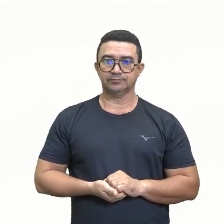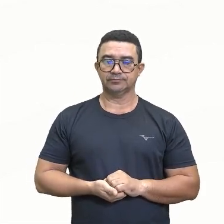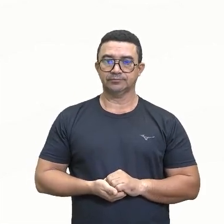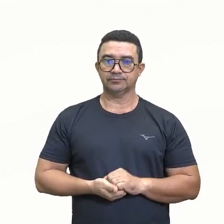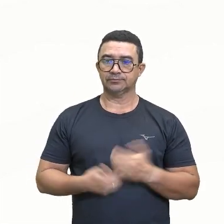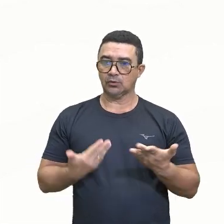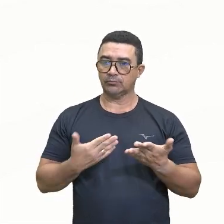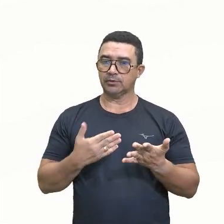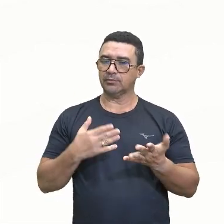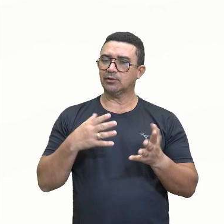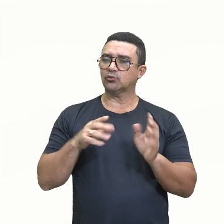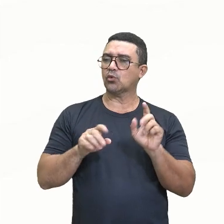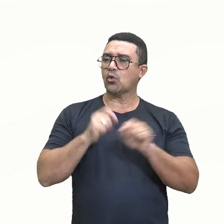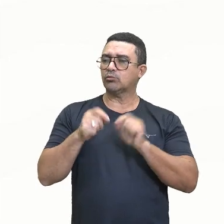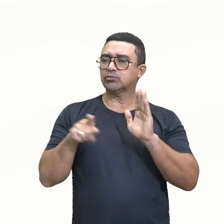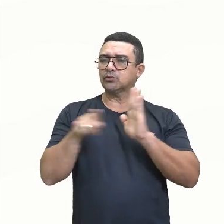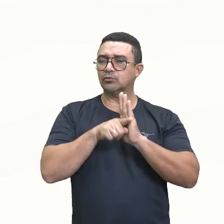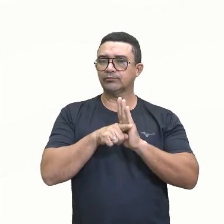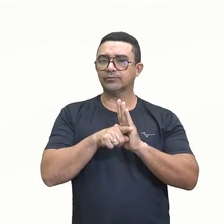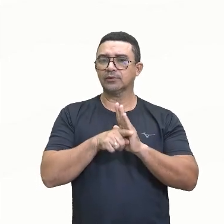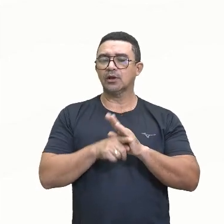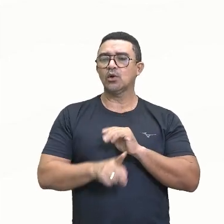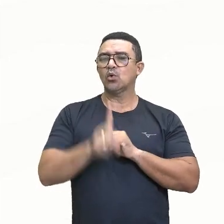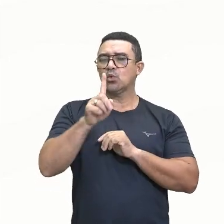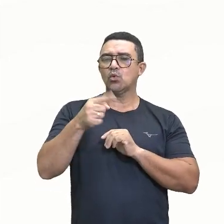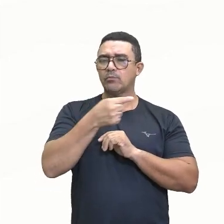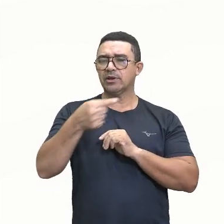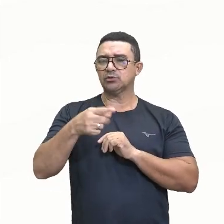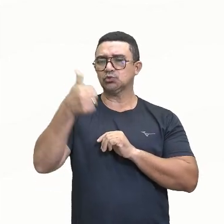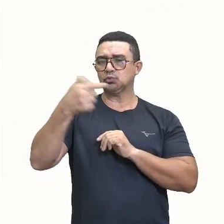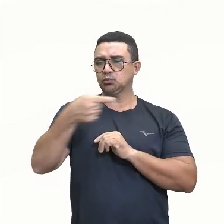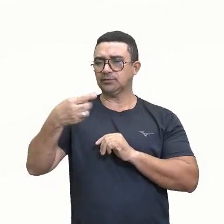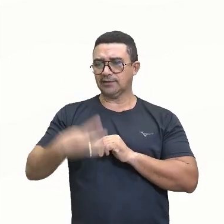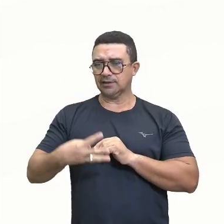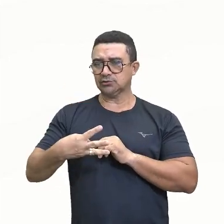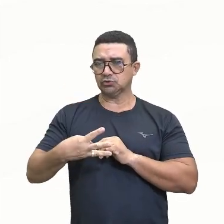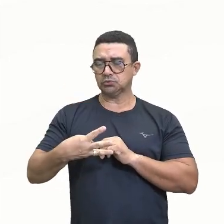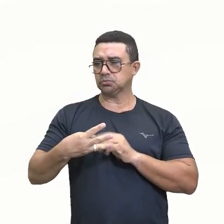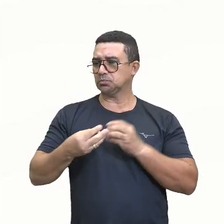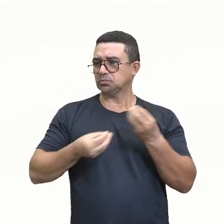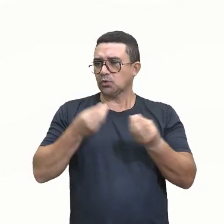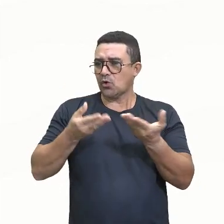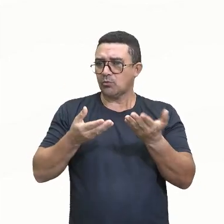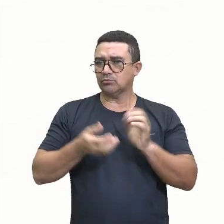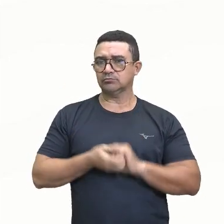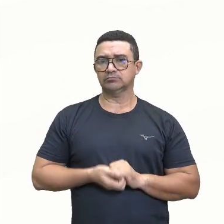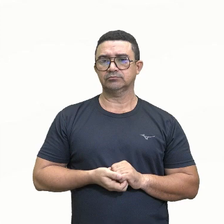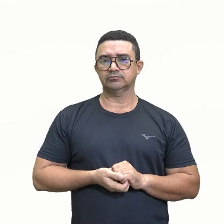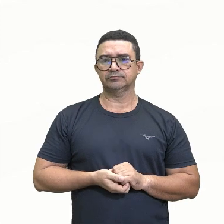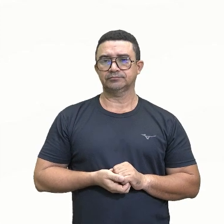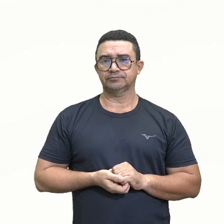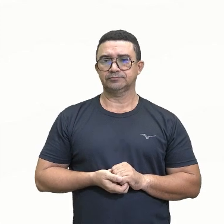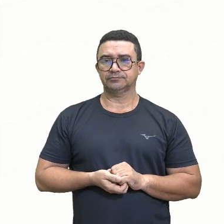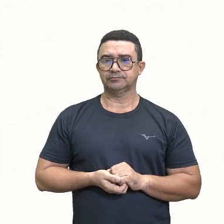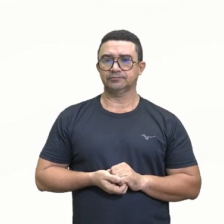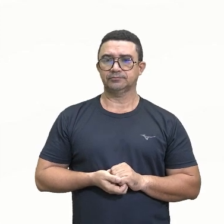denominador. Professora, quanto que é 1 menos 1/3 novamente? Ora, se eu tenho 1